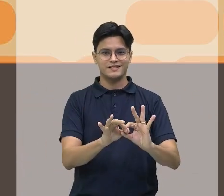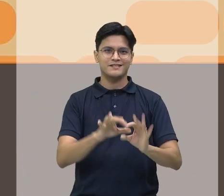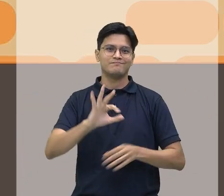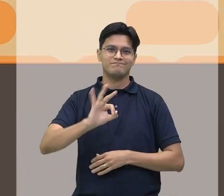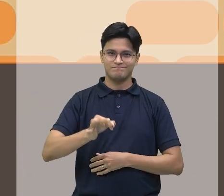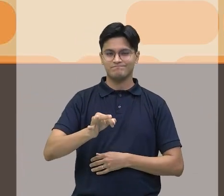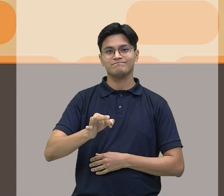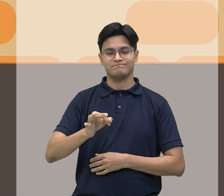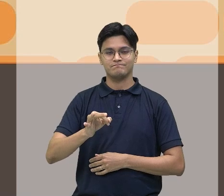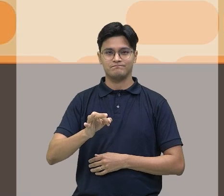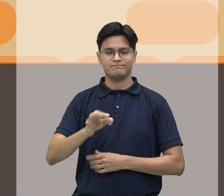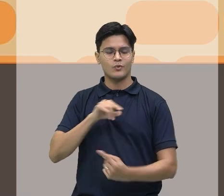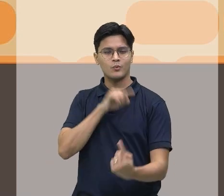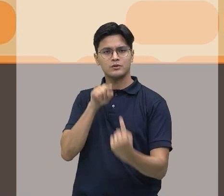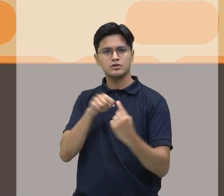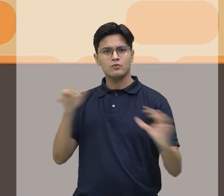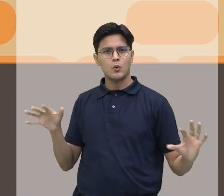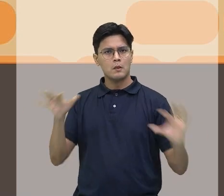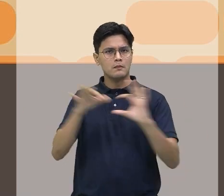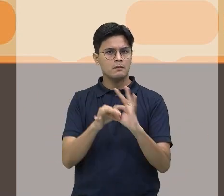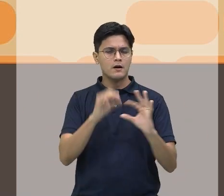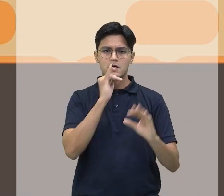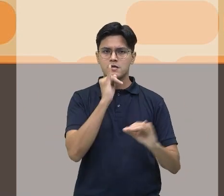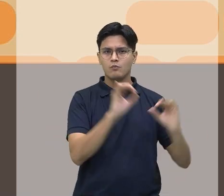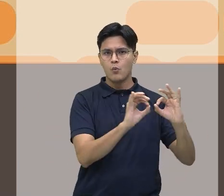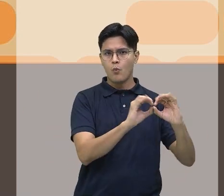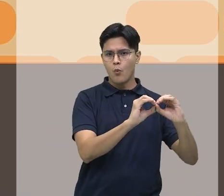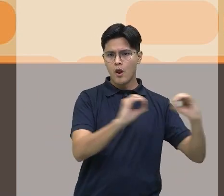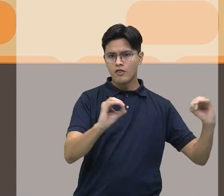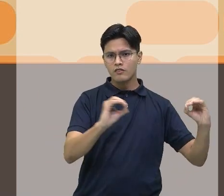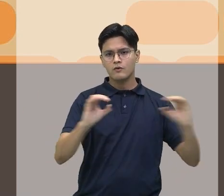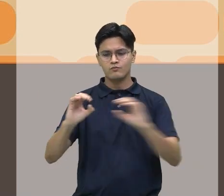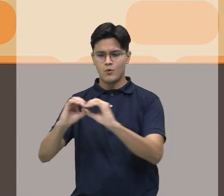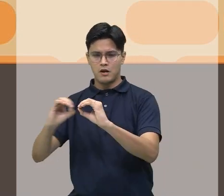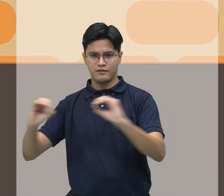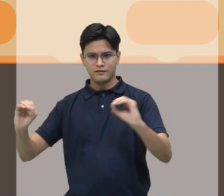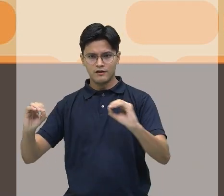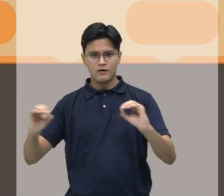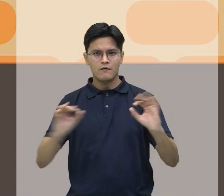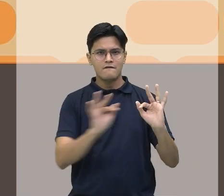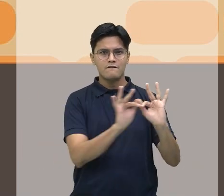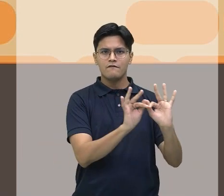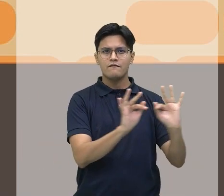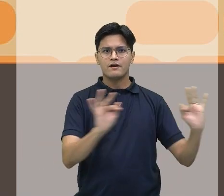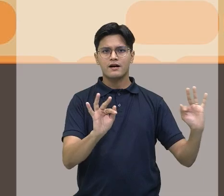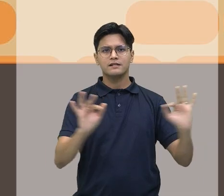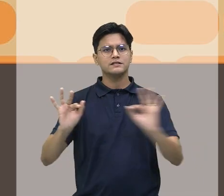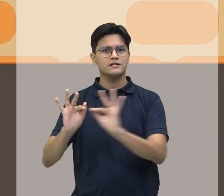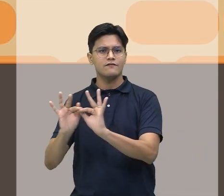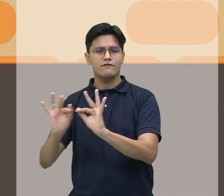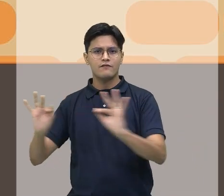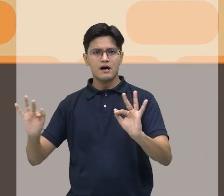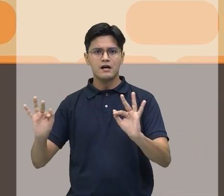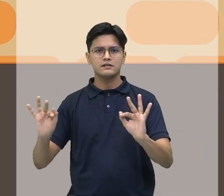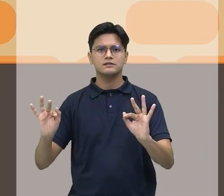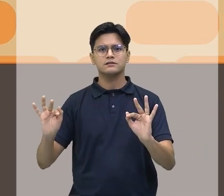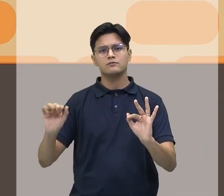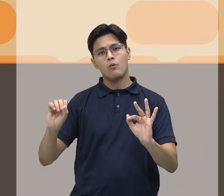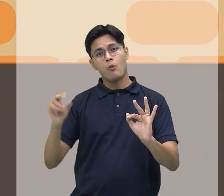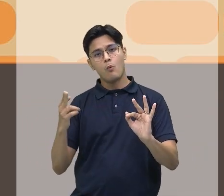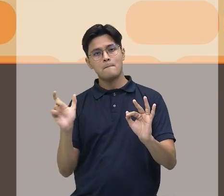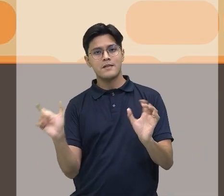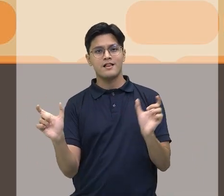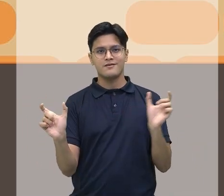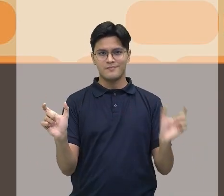conectar frases, orações, normalmente frases, ou então até mesmo palavras. Todas essas